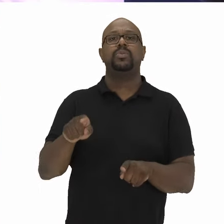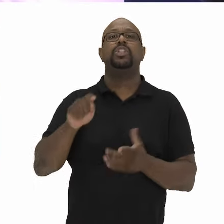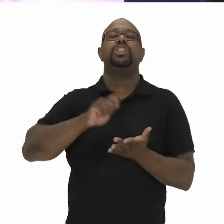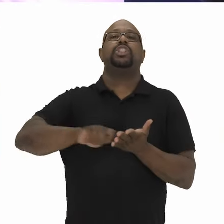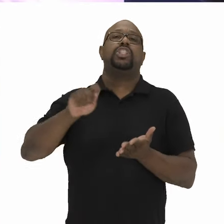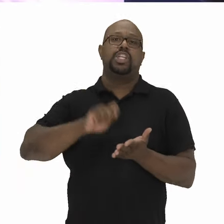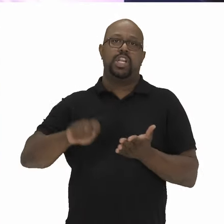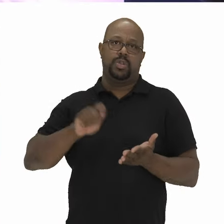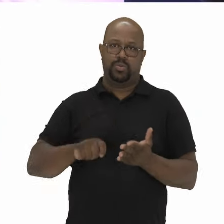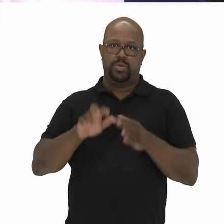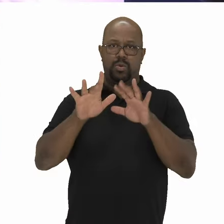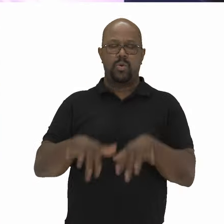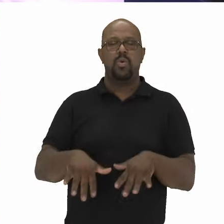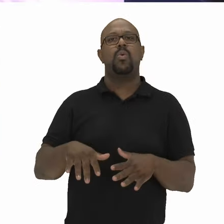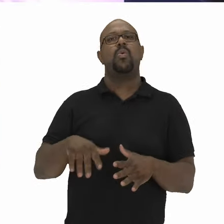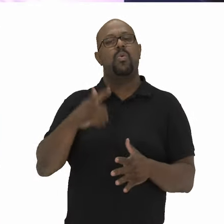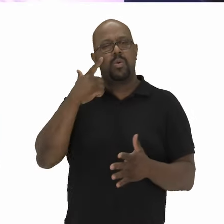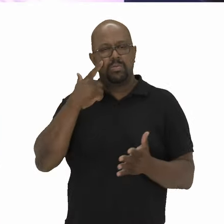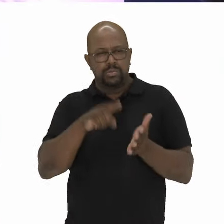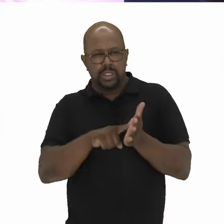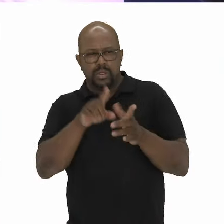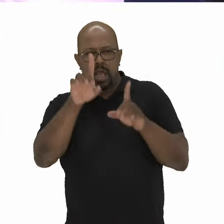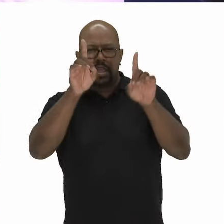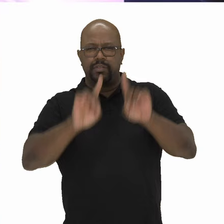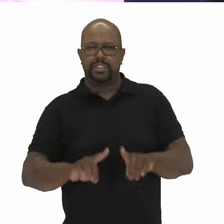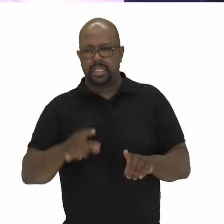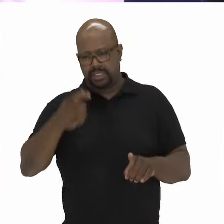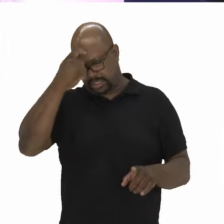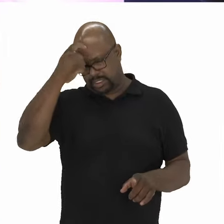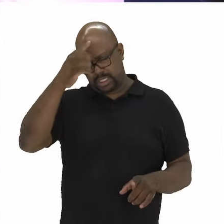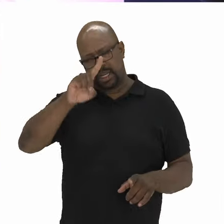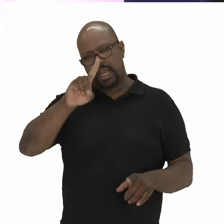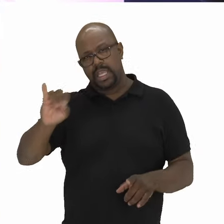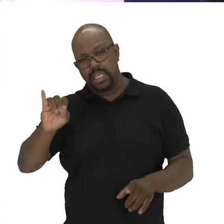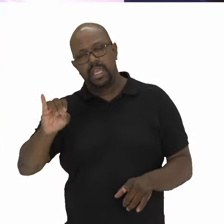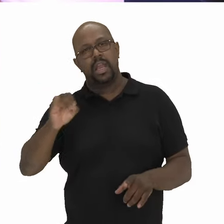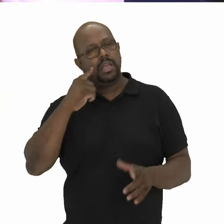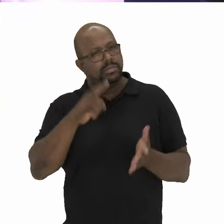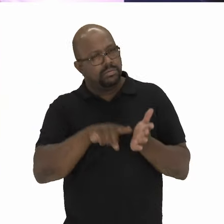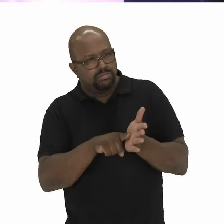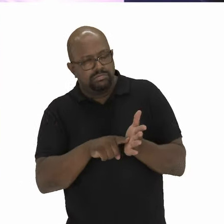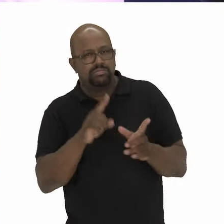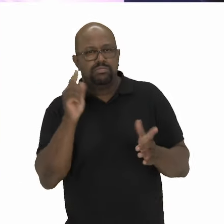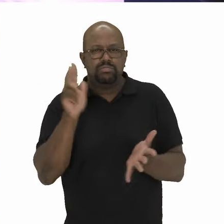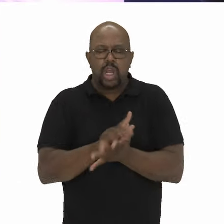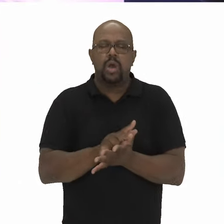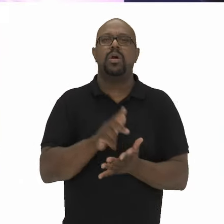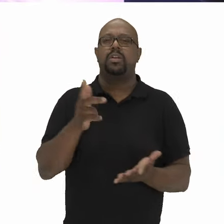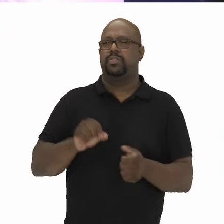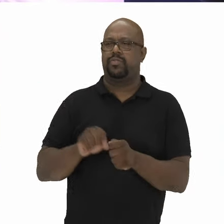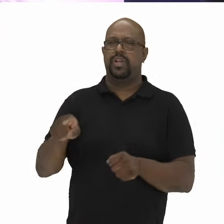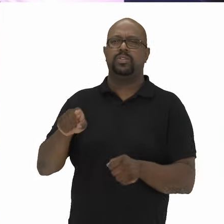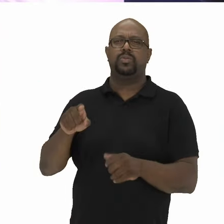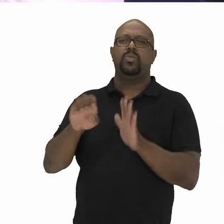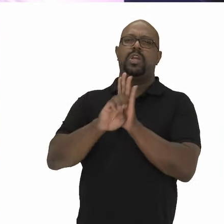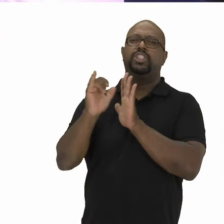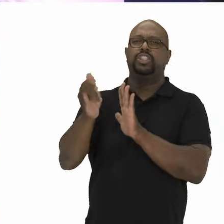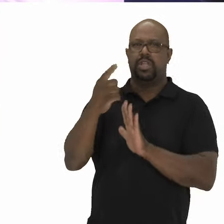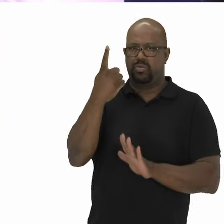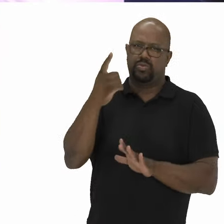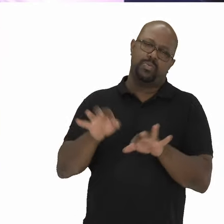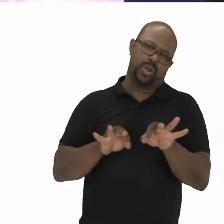também por escrito com validação de pessoas com deficiência intelectual e agora a gente fez um edital do